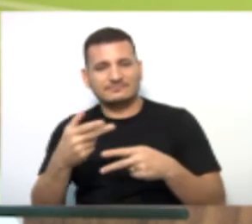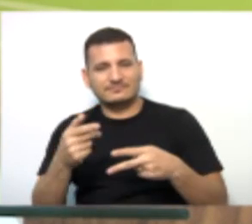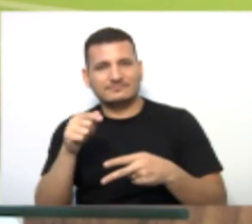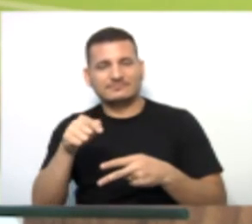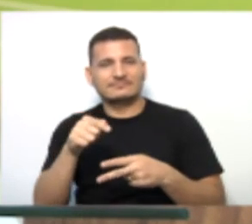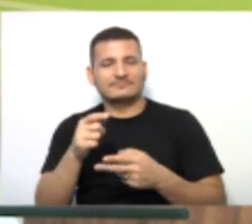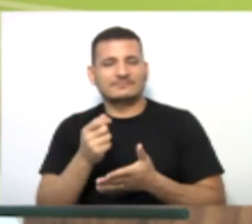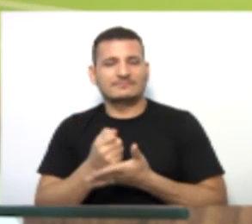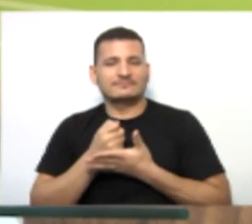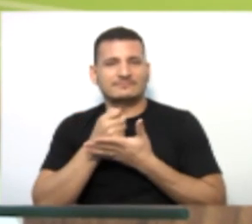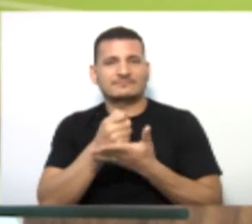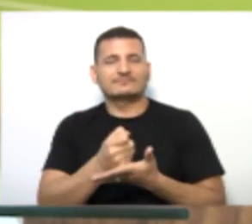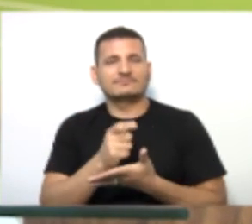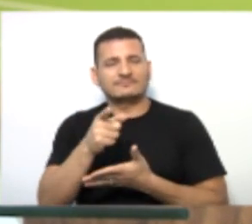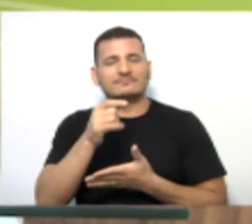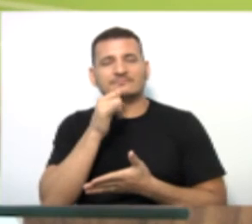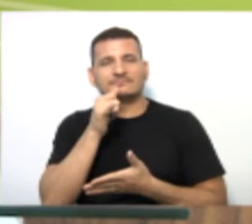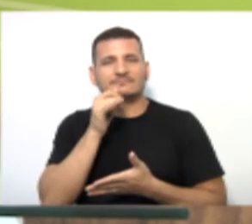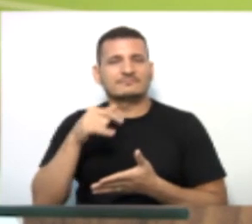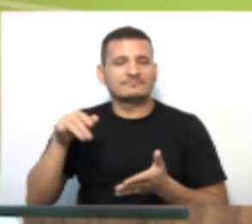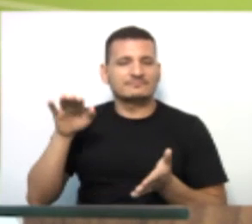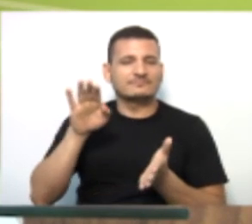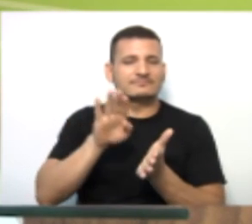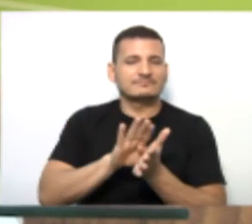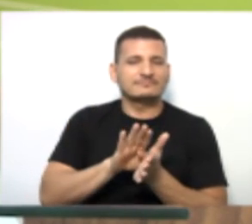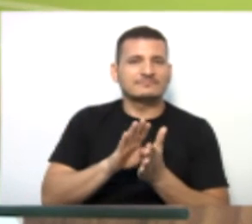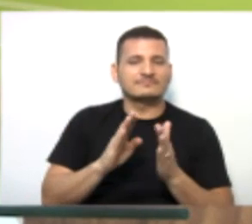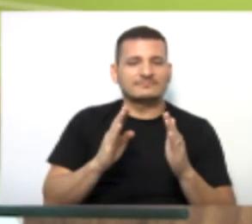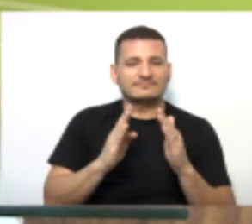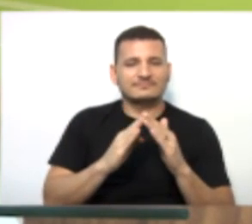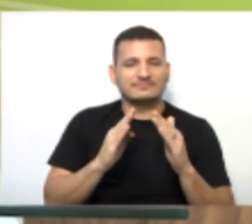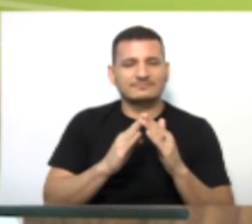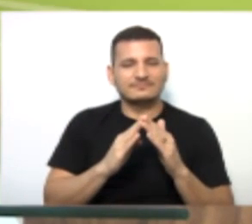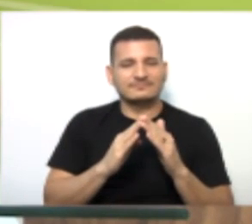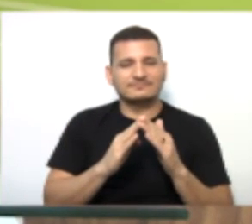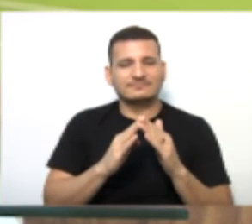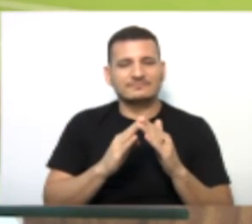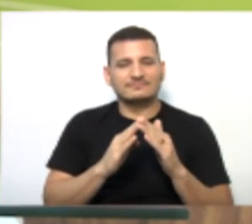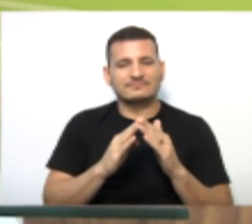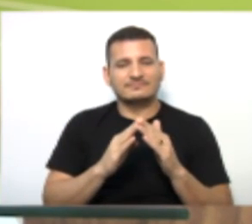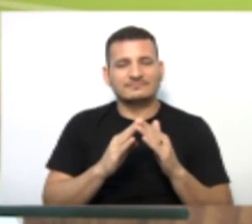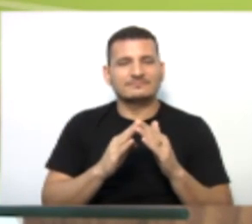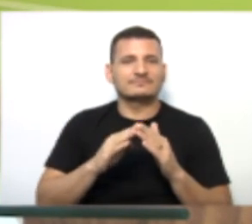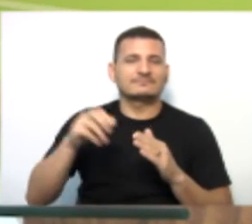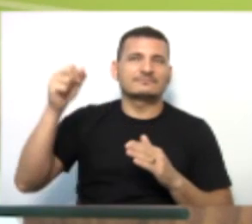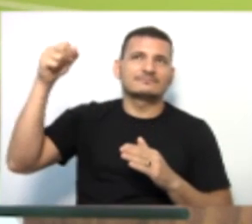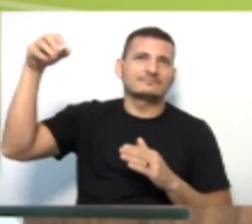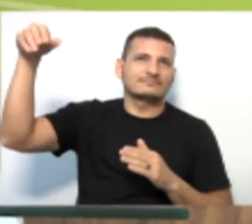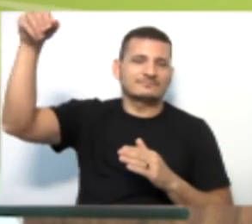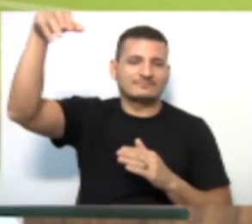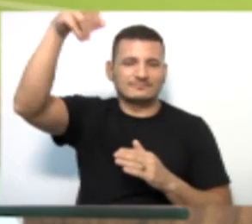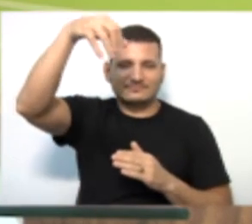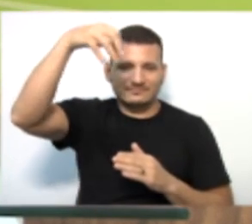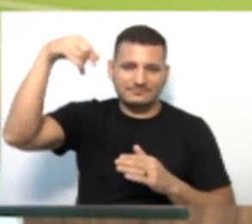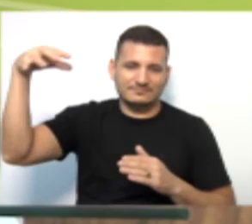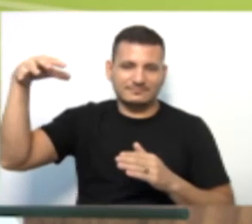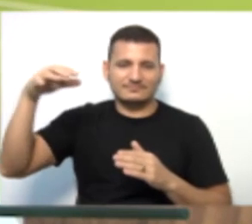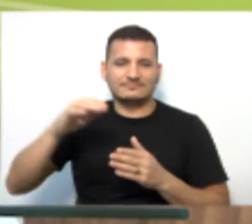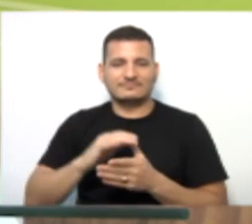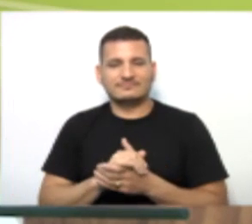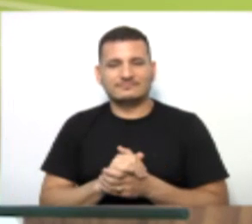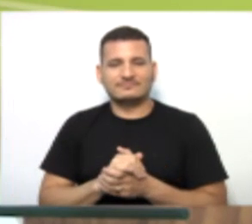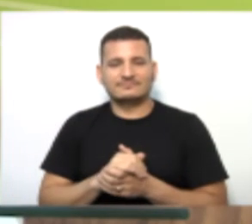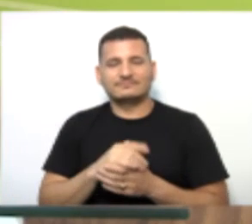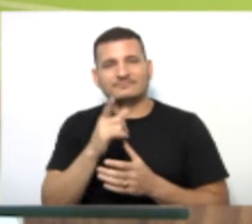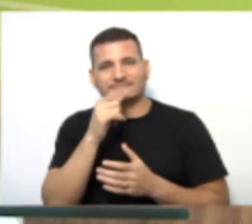auxiliar. Imagina você chegar em casa, professor, e tá a luz acesa, uma